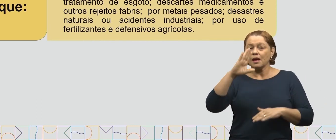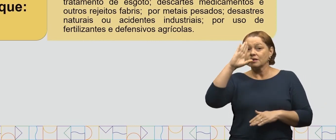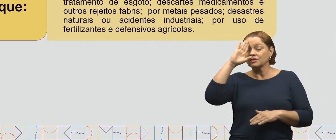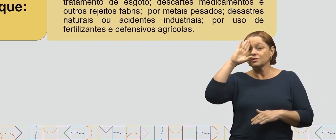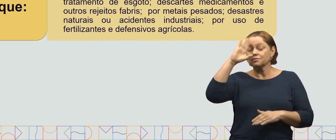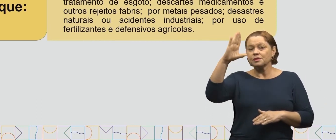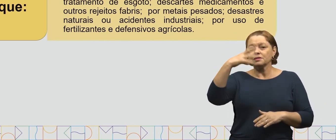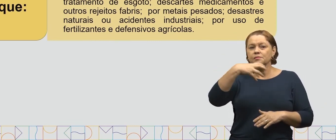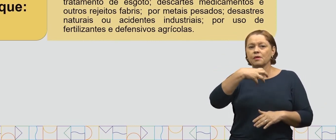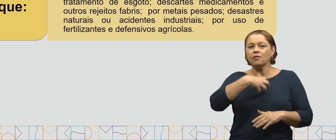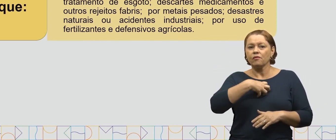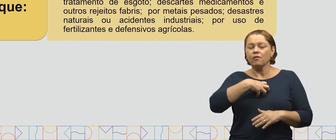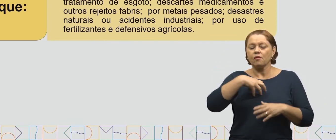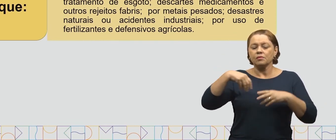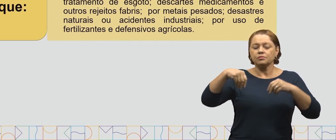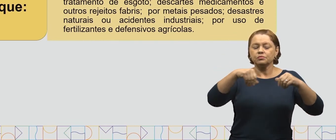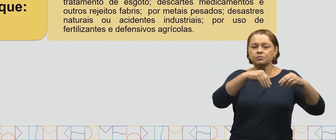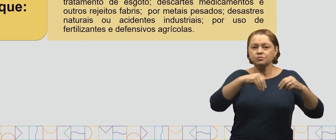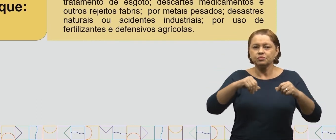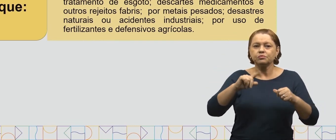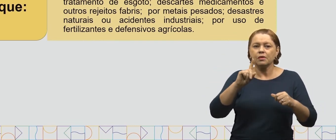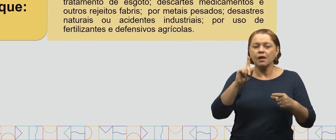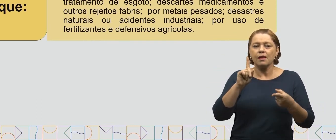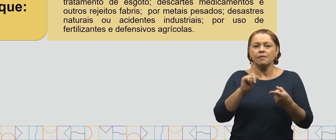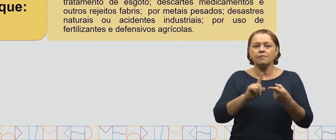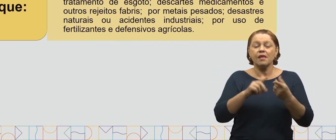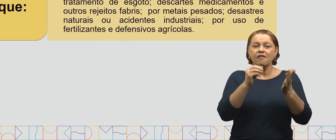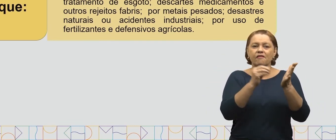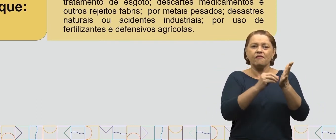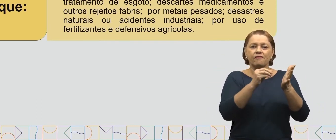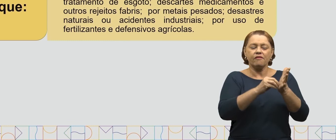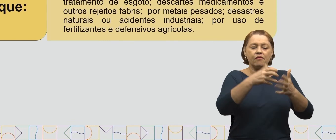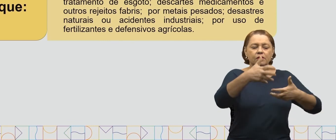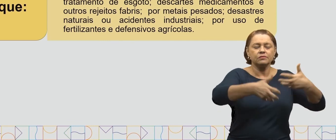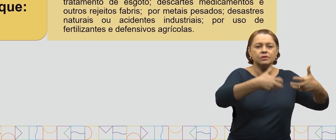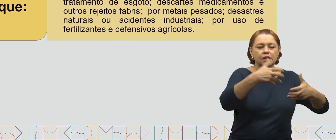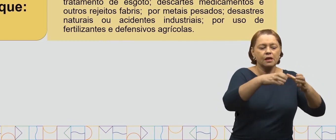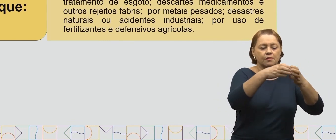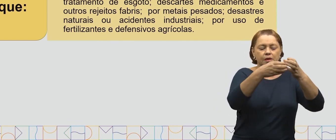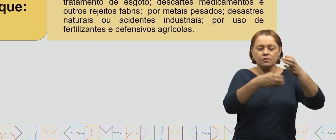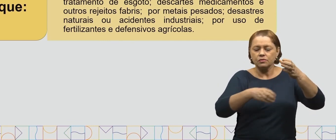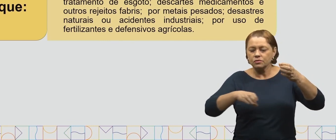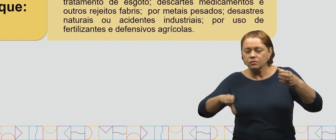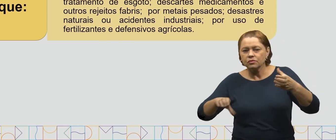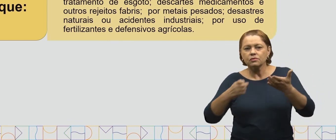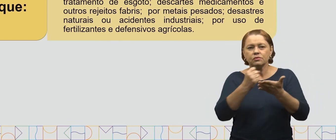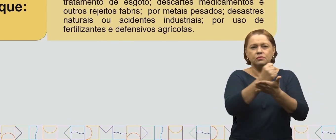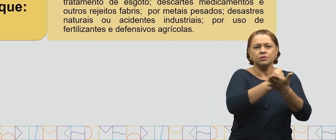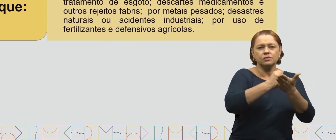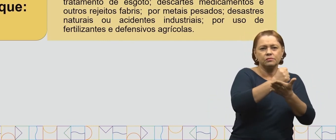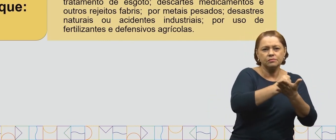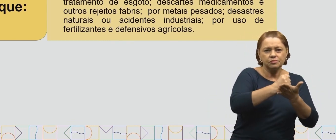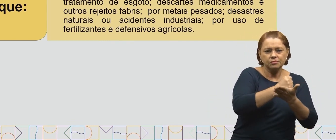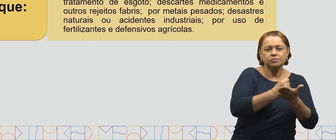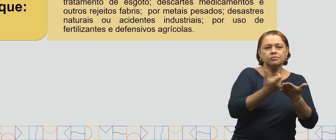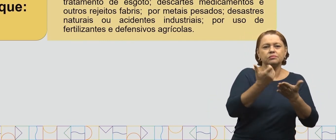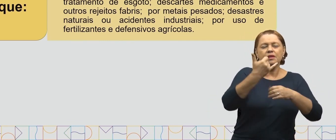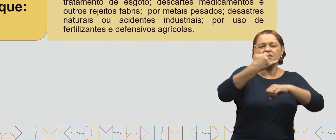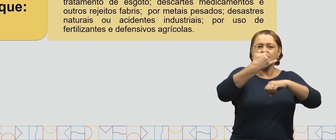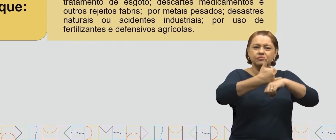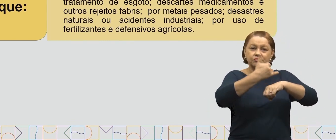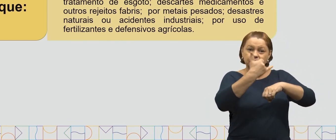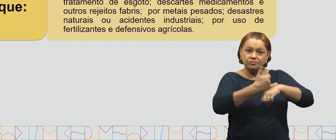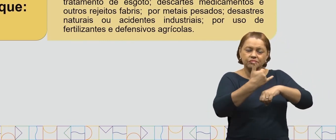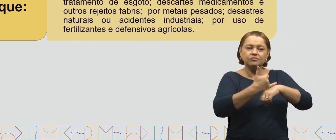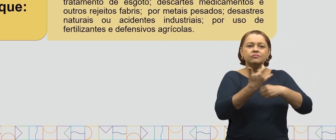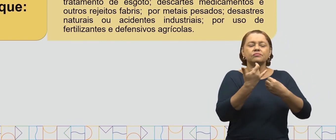de poluição do solo são falta de tratamento de esgoto, por medicamentos ou rejeitos fabris, por metais